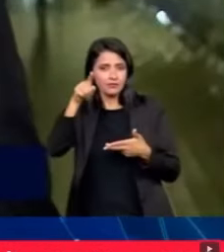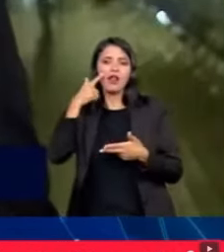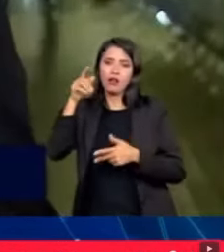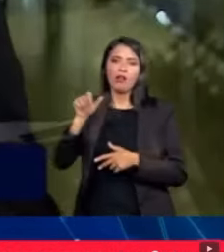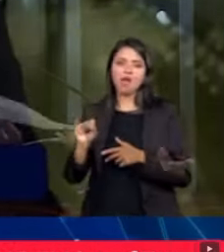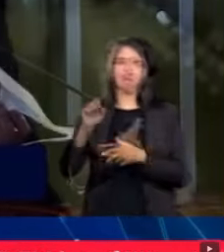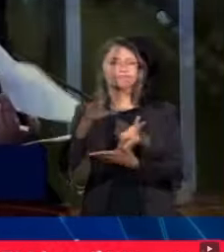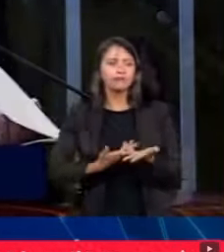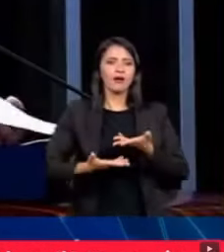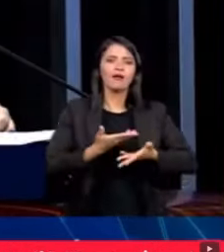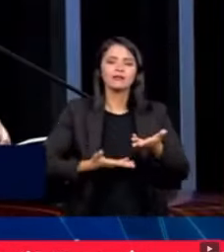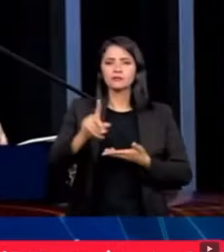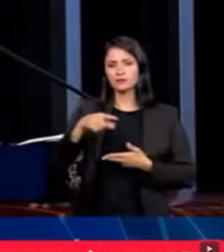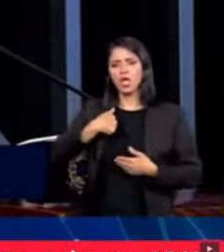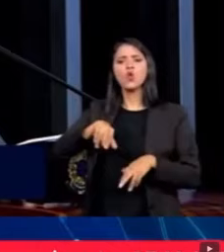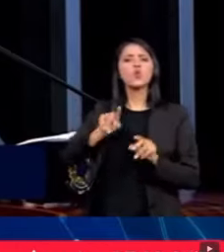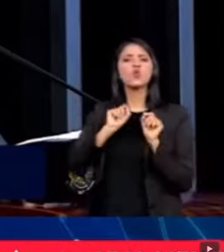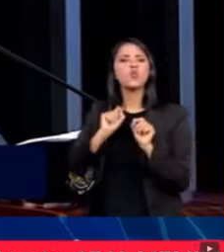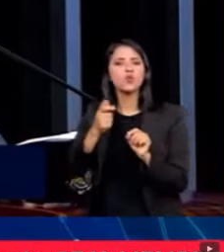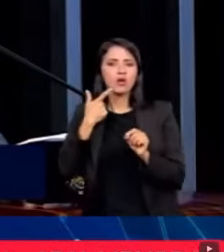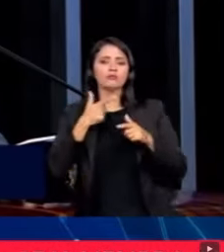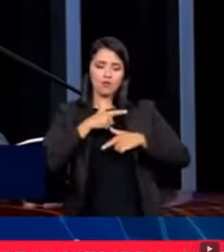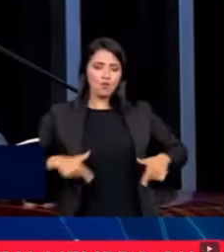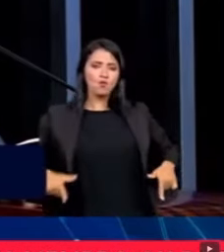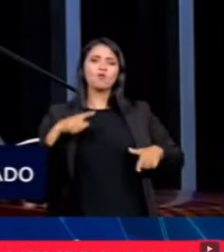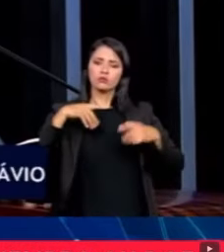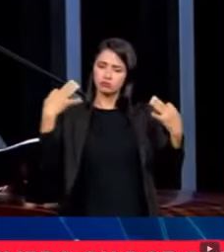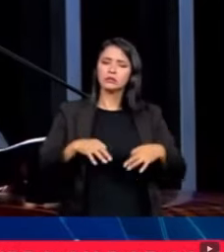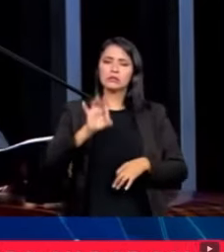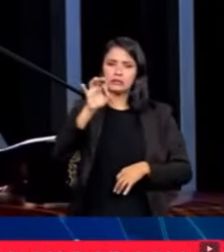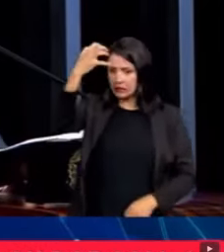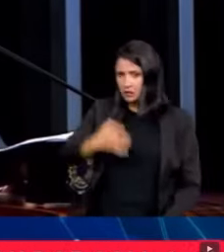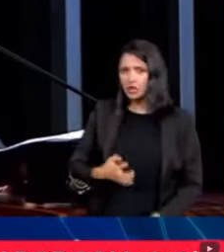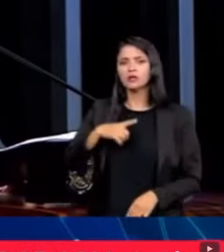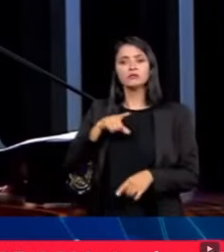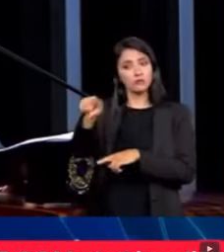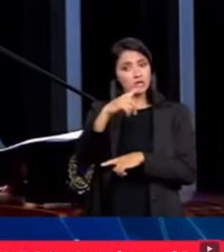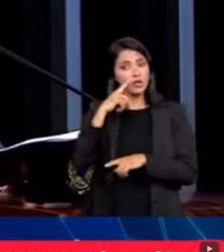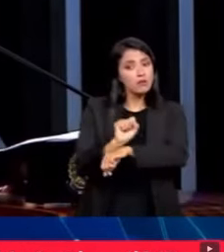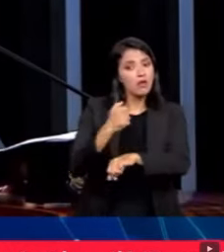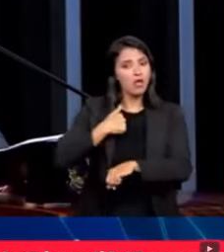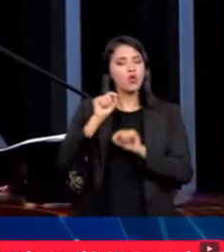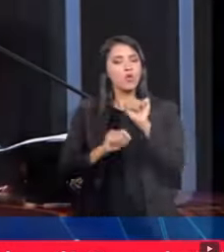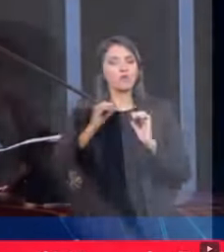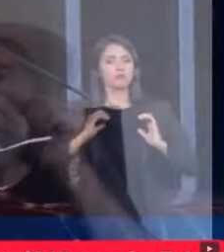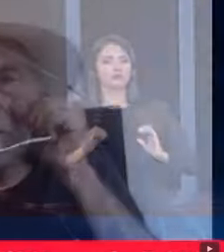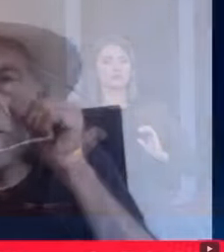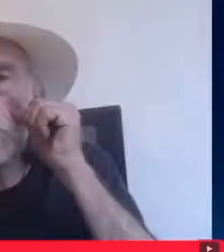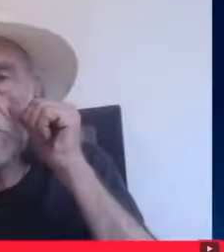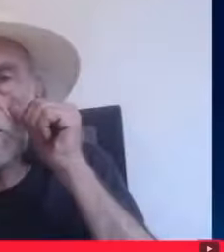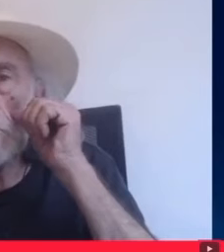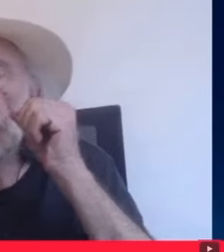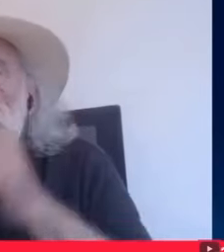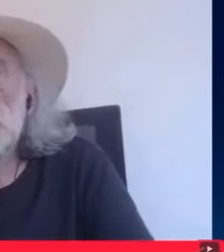que era da ministra Rosa Weber. Esperem de mim imparcialidade e isenção. Esperem de mim fiel cumprimento à Constituição e à lei. Deixa